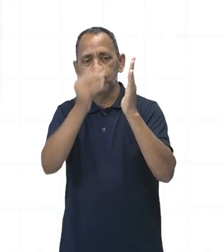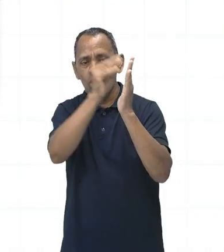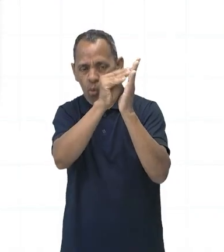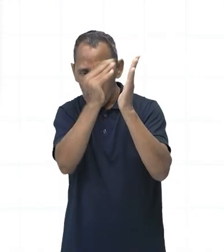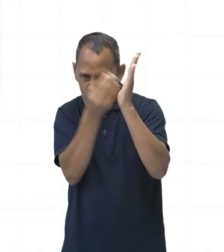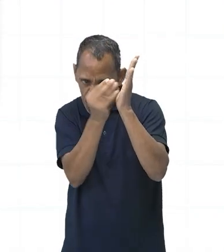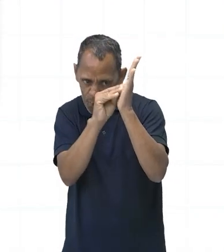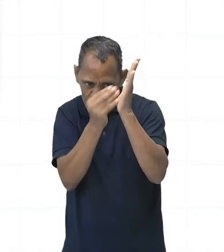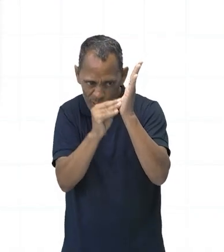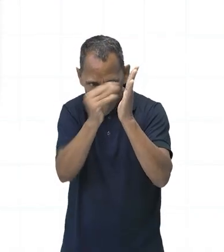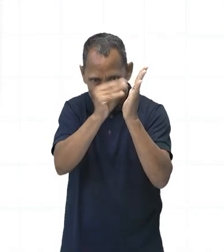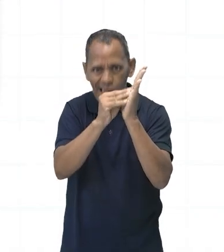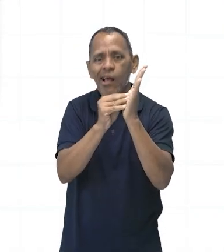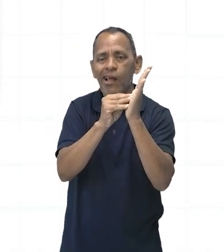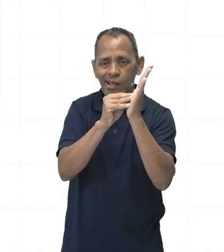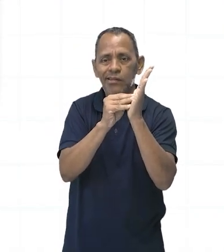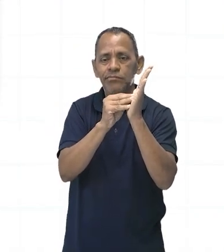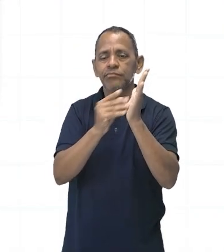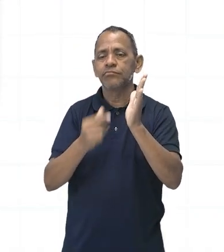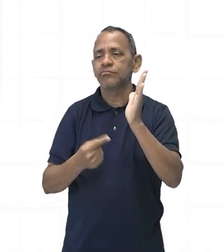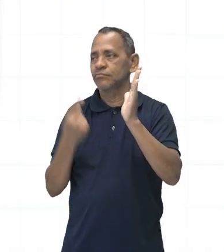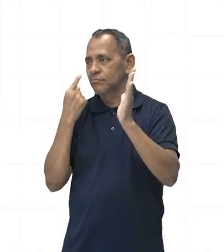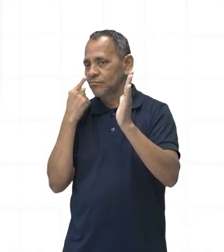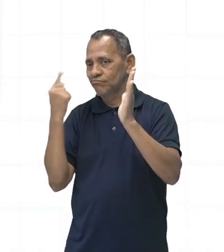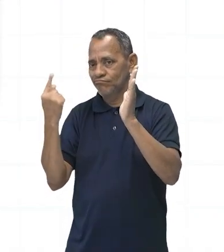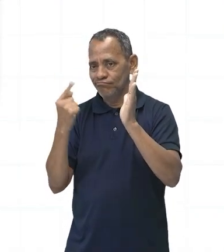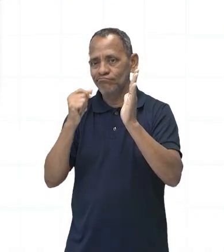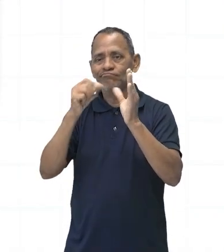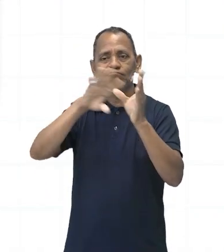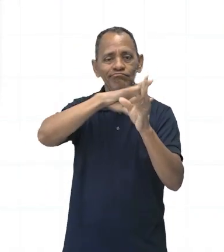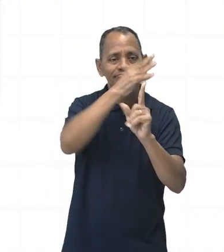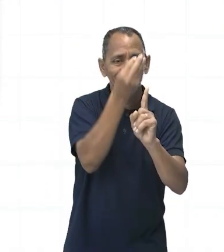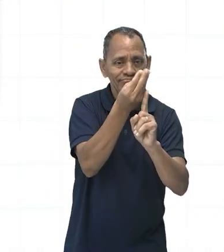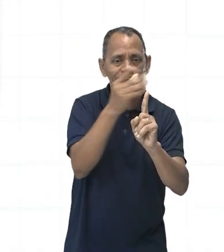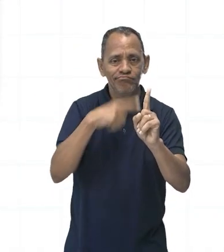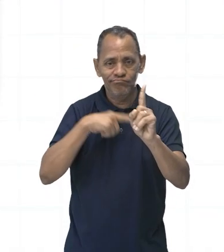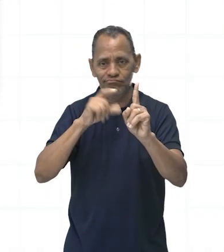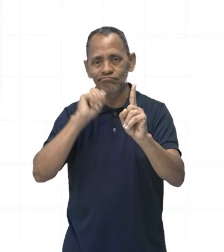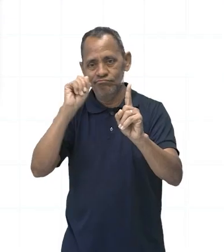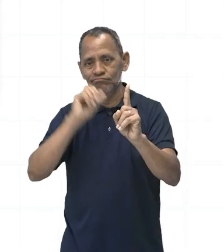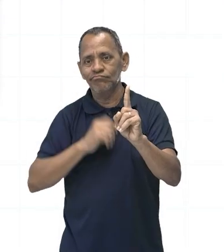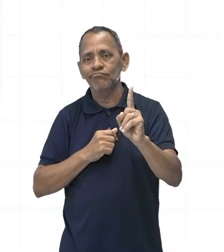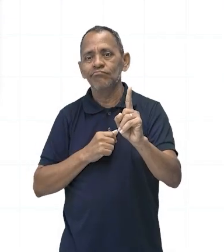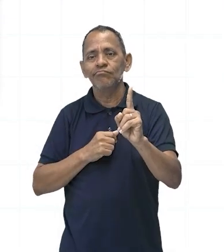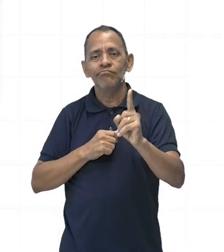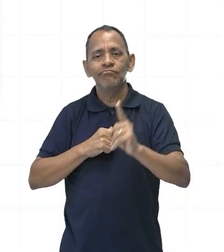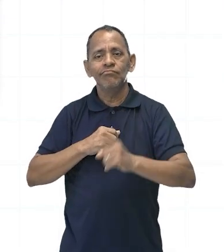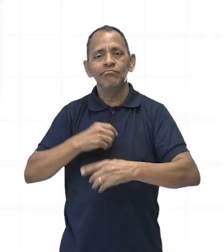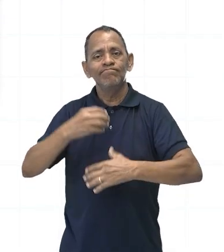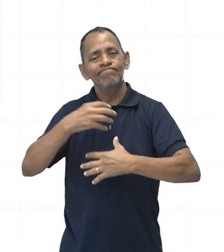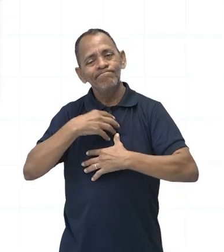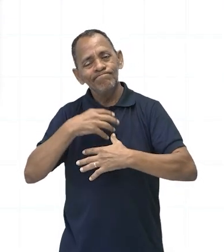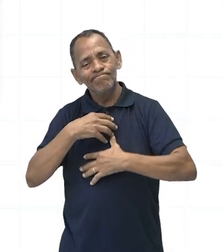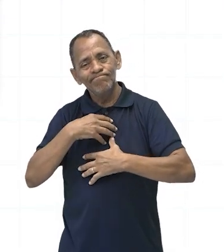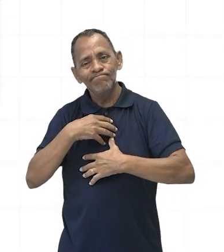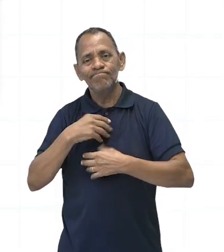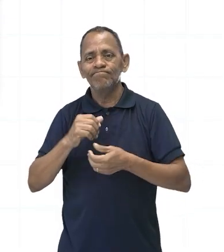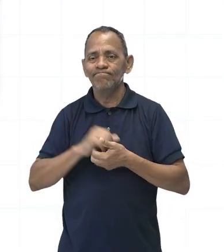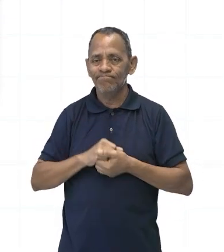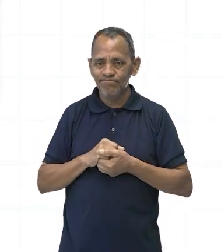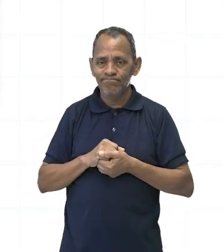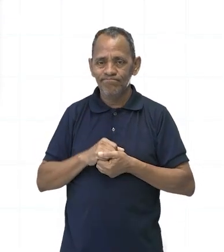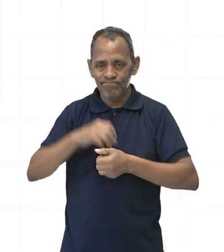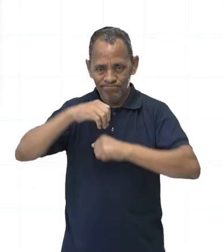aí para vocês, essa obra que está no meio, certo? Então, existem, né, essas sensações que são transmitidas através dessa